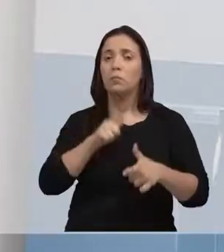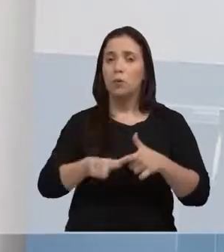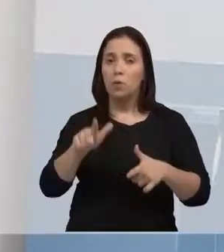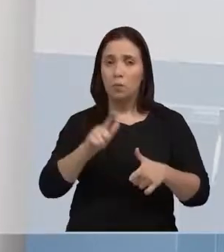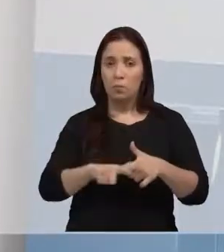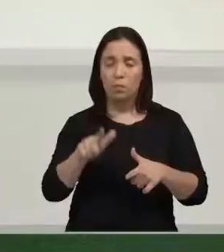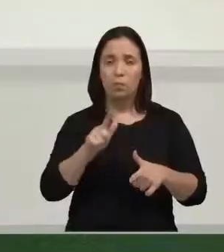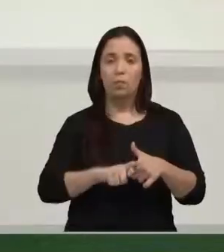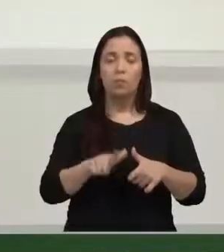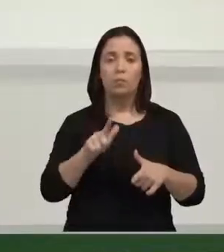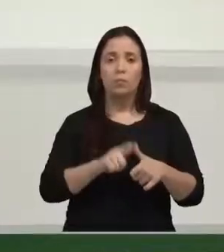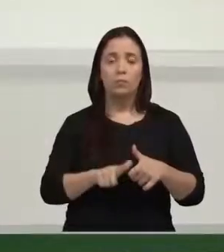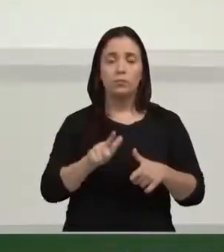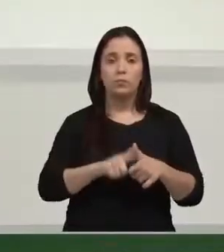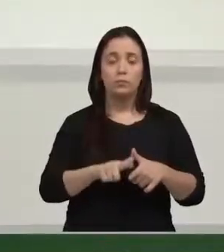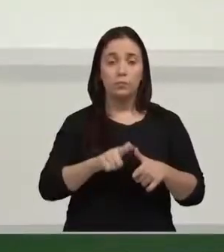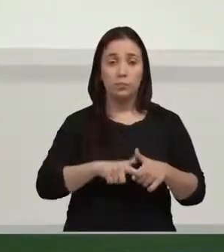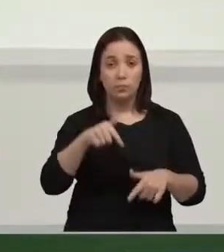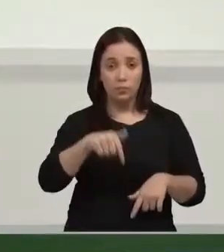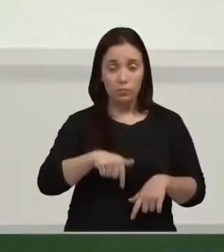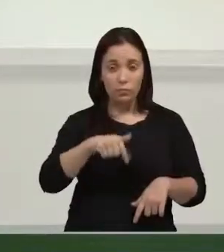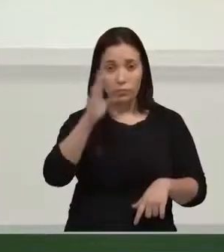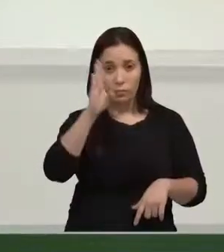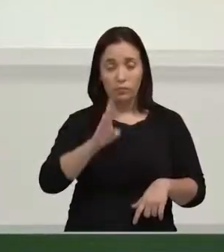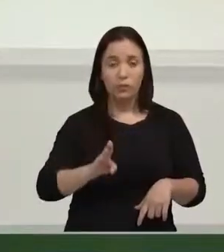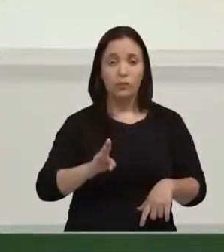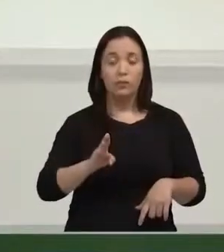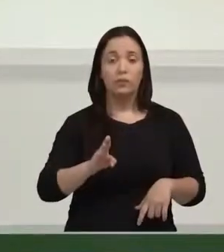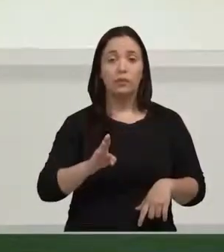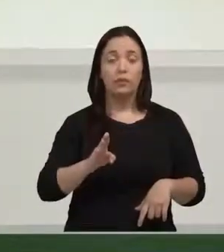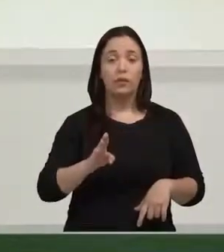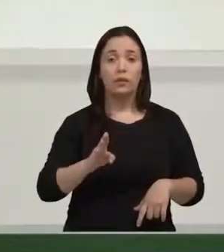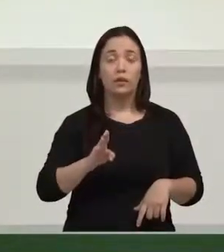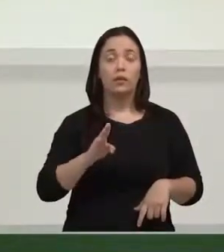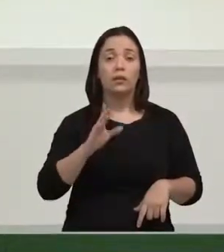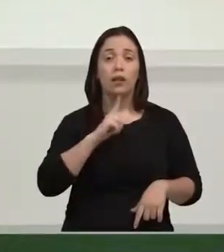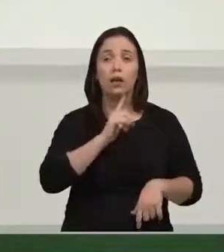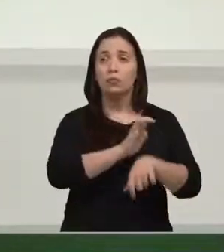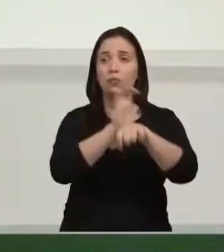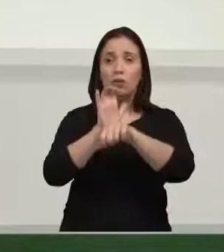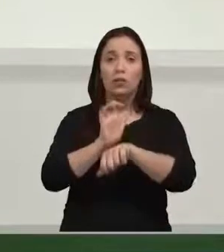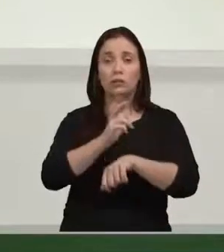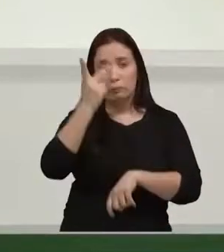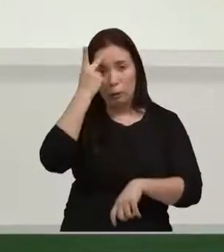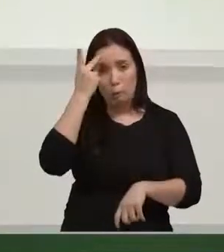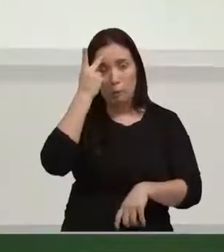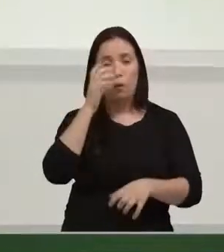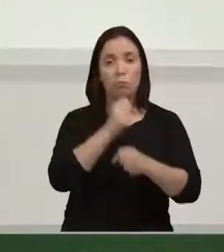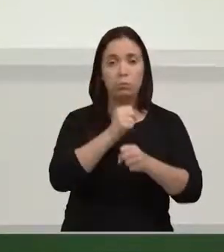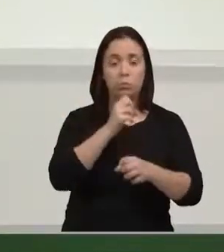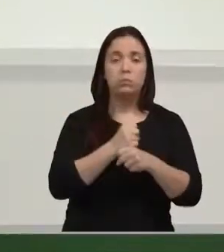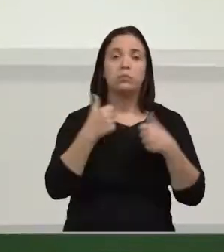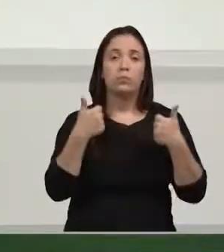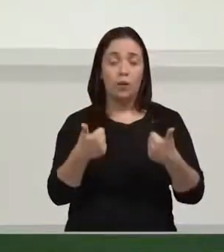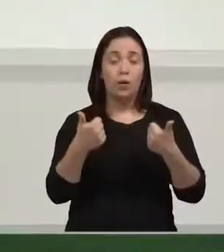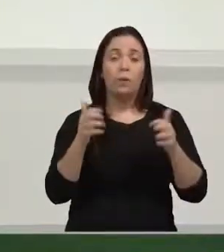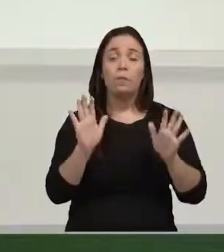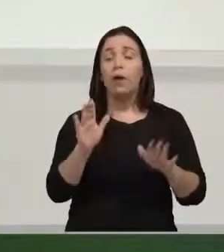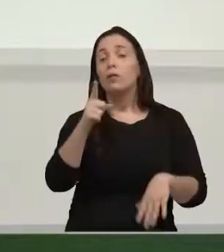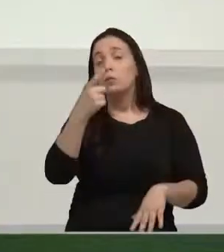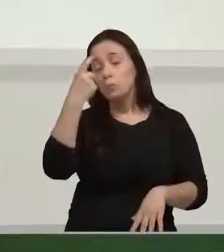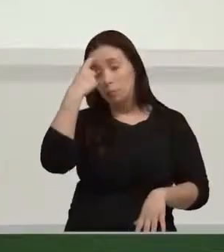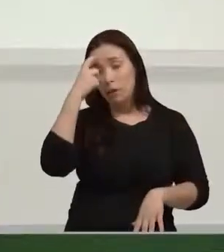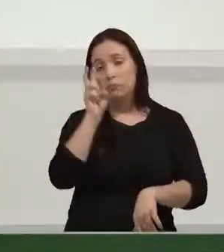consumidor interno muito forte. Muito grande, só São Paulo, o PIB de São Paulo é maior do que o PIB da Argentina. Mas onde é que eu estou querendo chegar? Você imagine